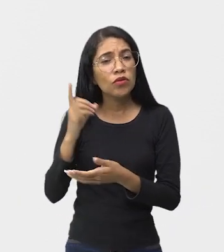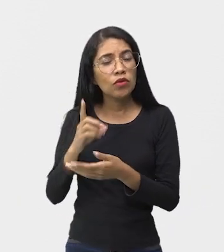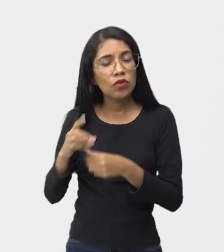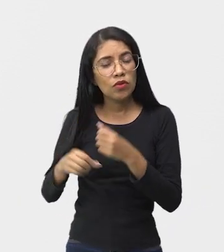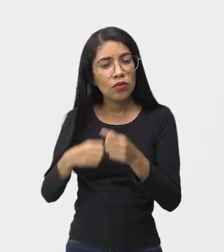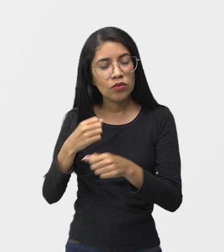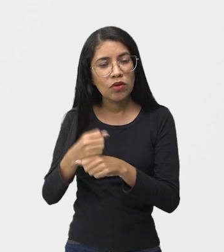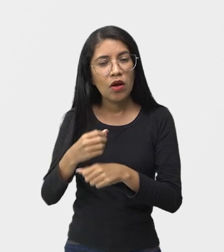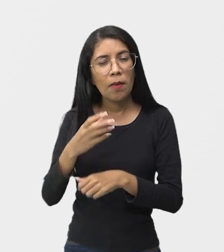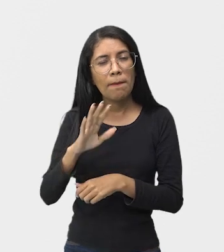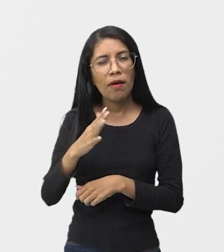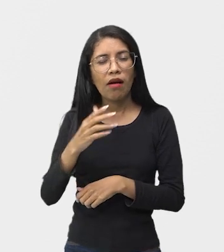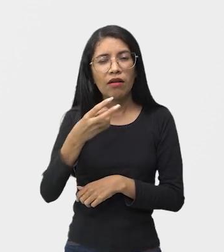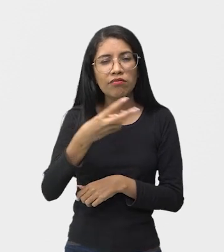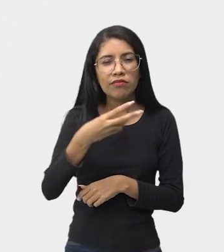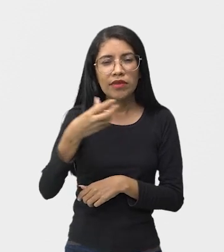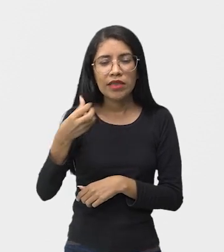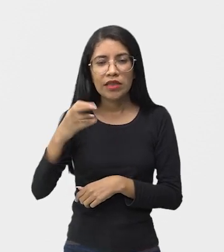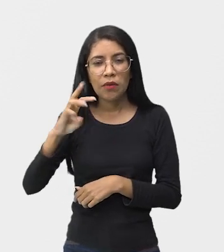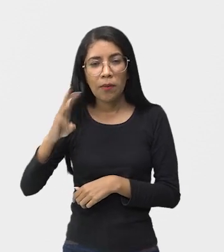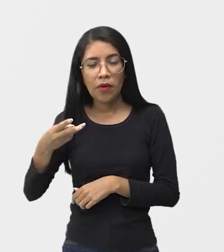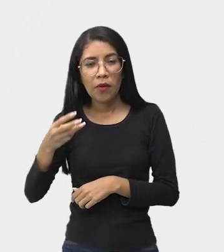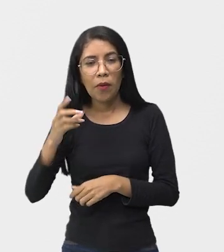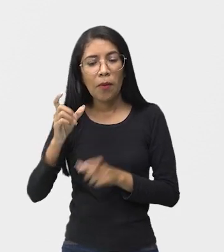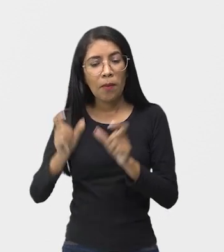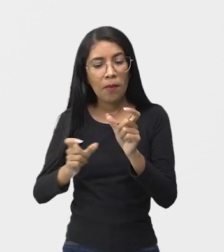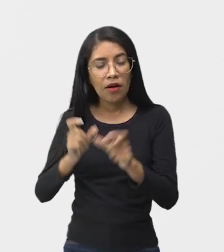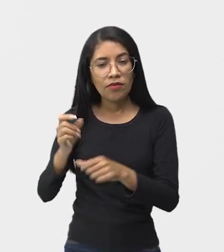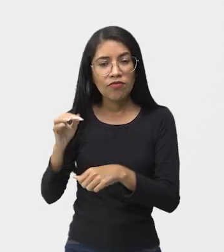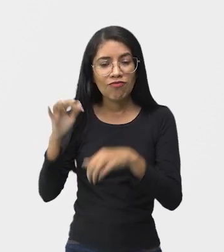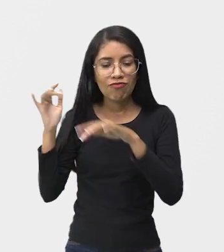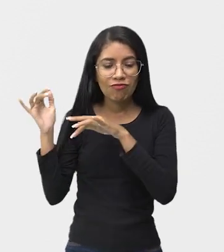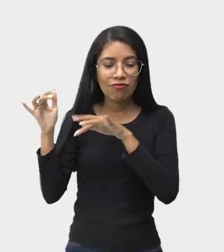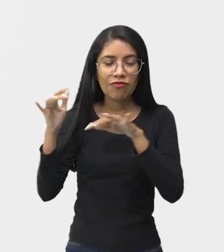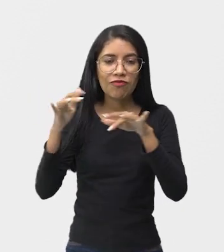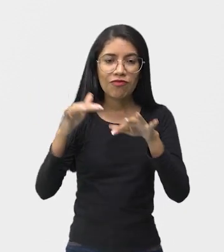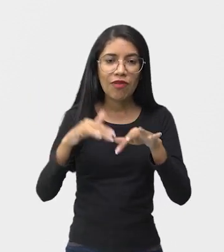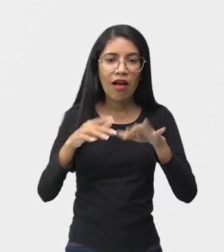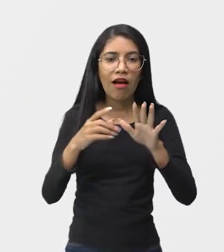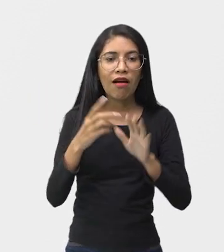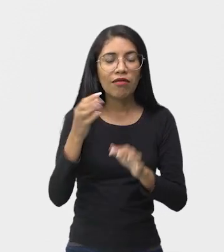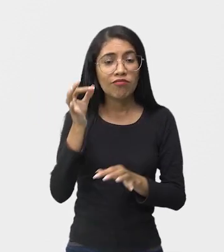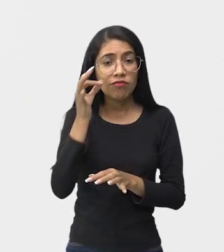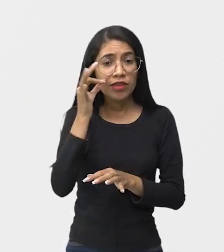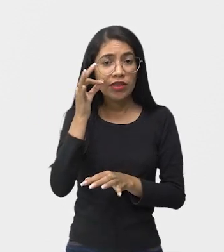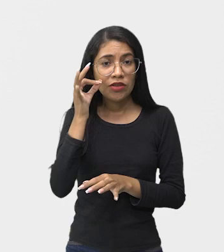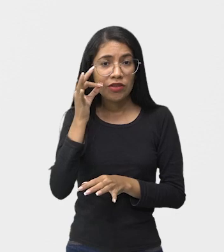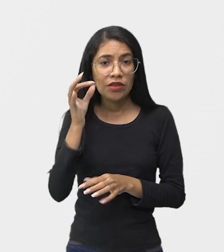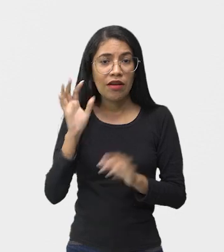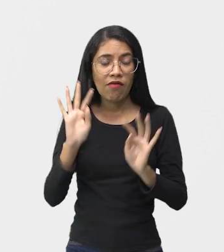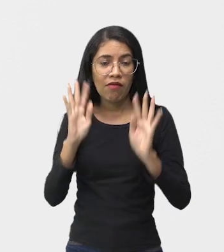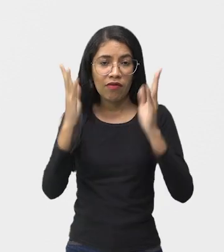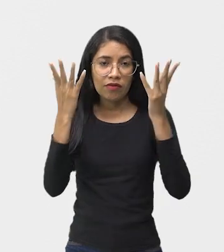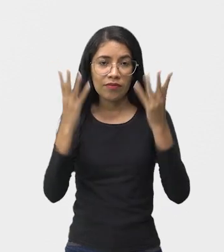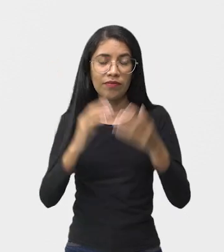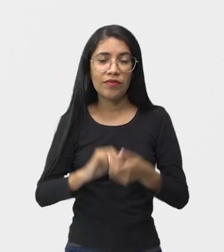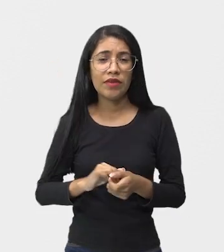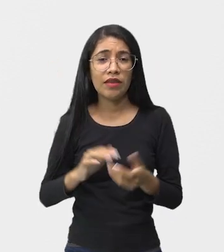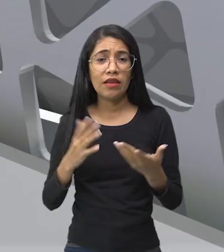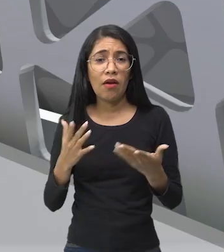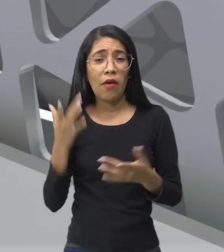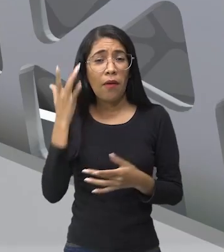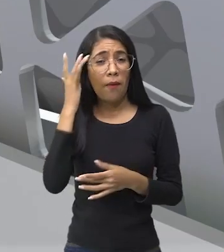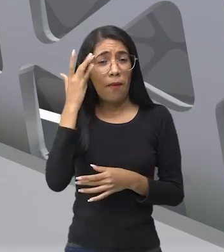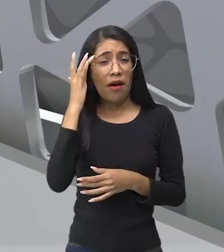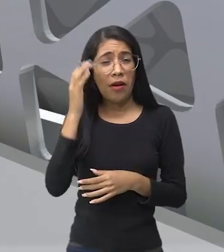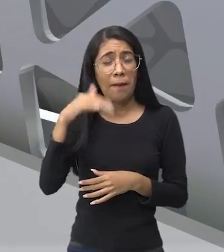aproximadamente 35 mil pessoas prestigiam essa manifestação cultural, certo? O que eu